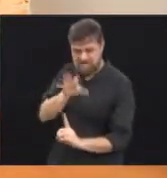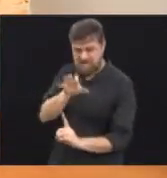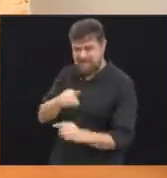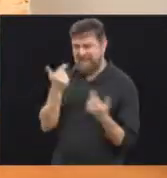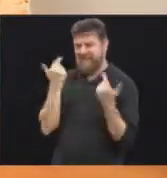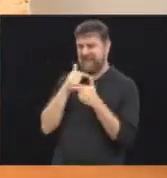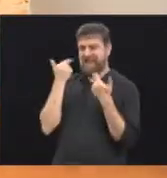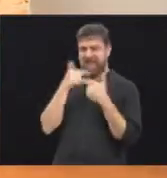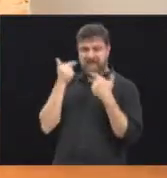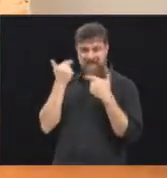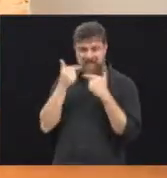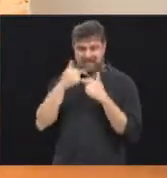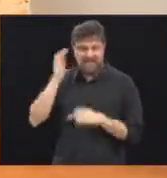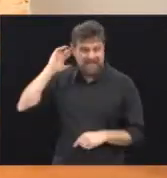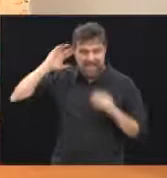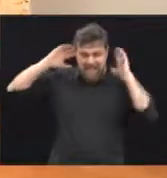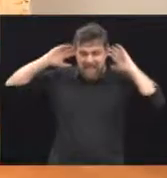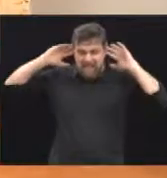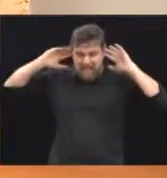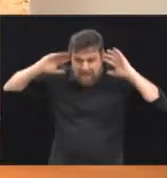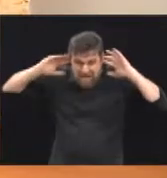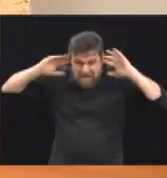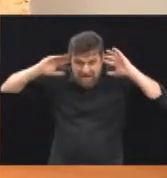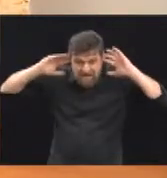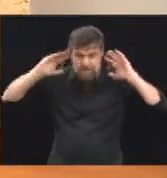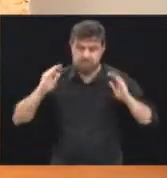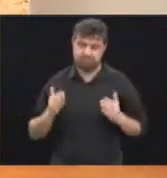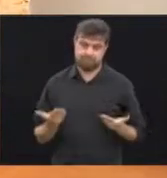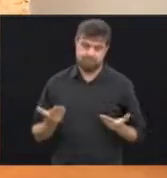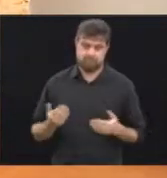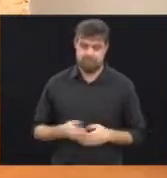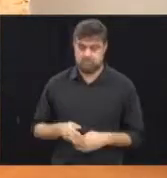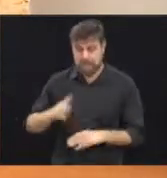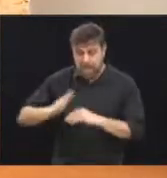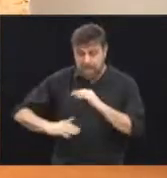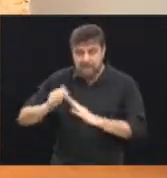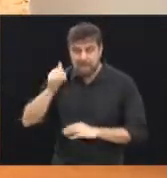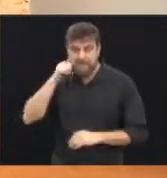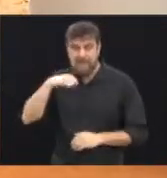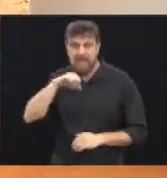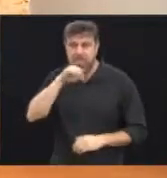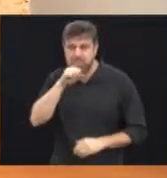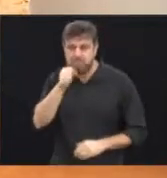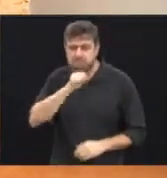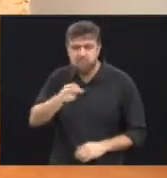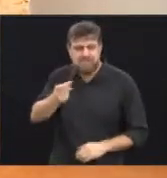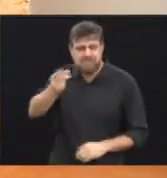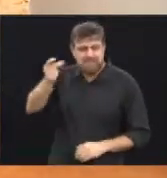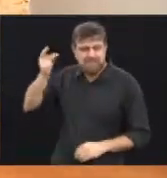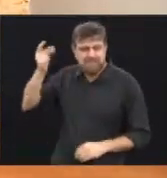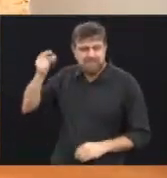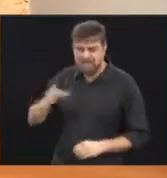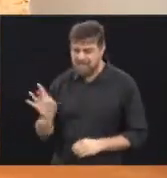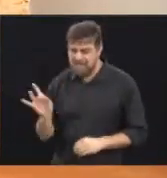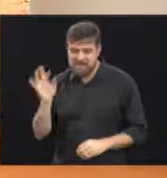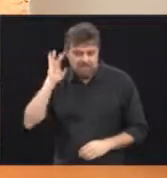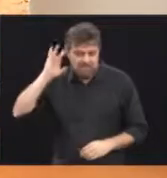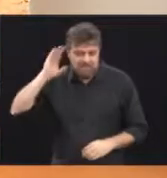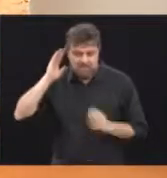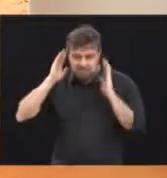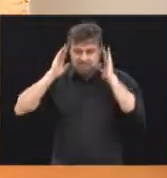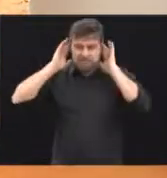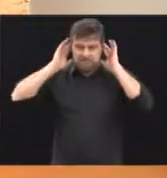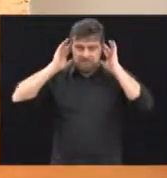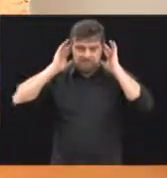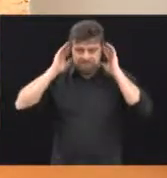enfim. Esse tipo de conduta, ele não tem uma conduta definitiva, ele não vai resolver o